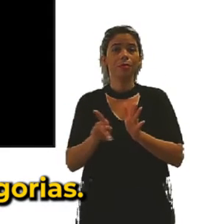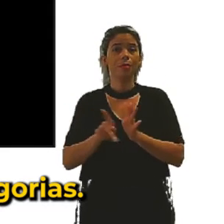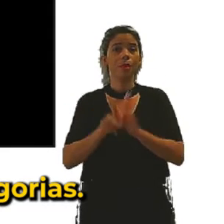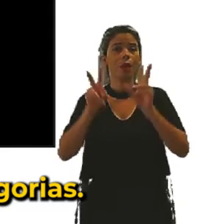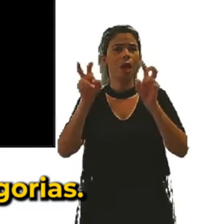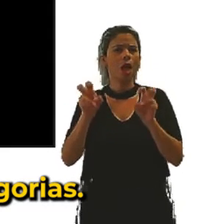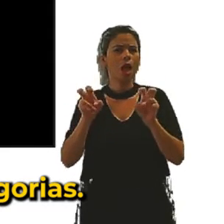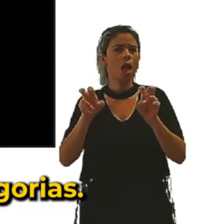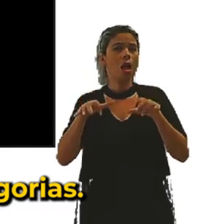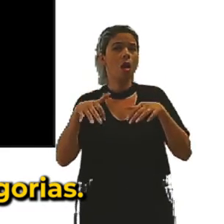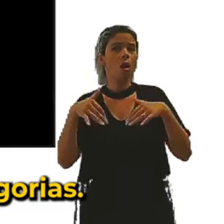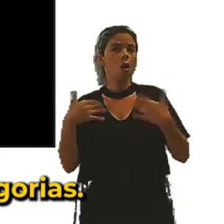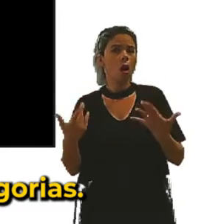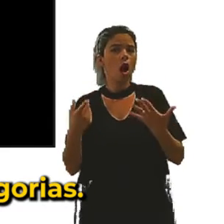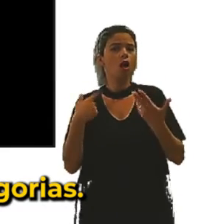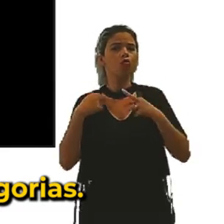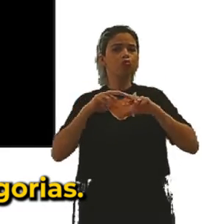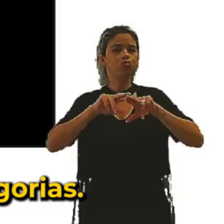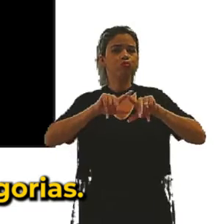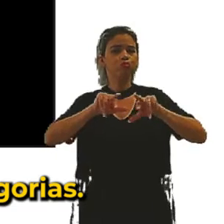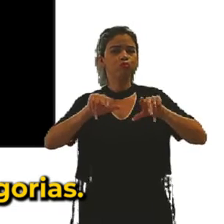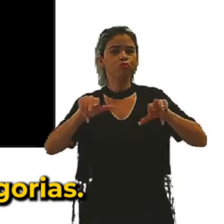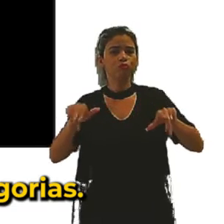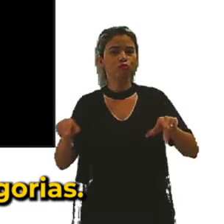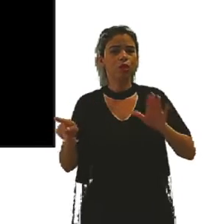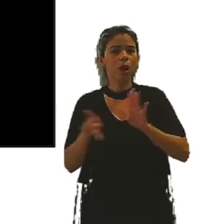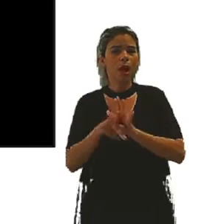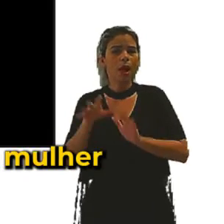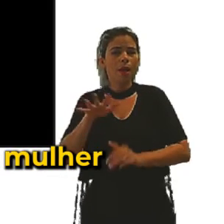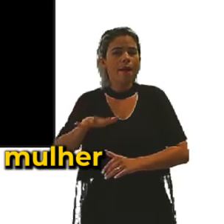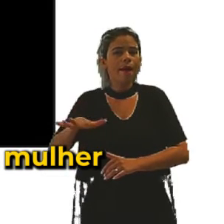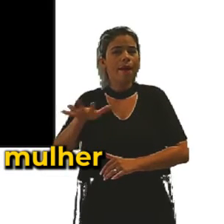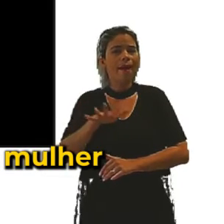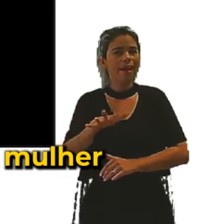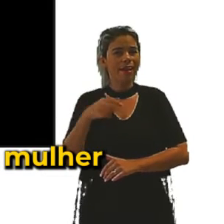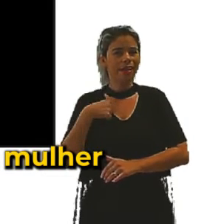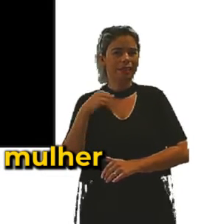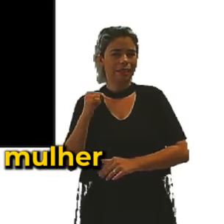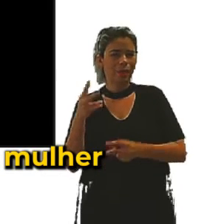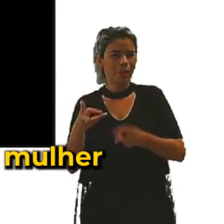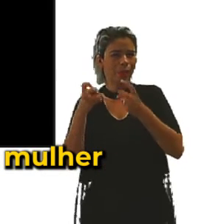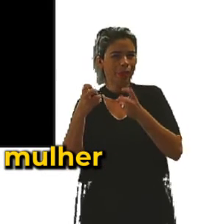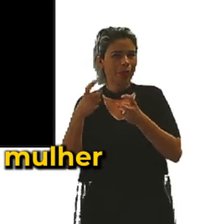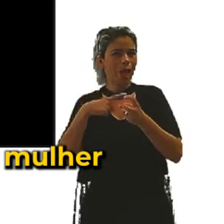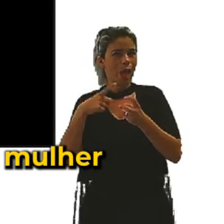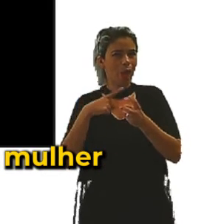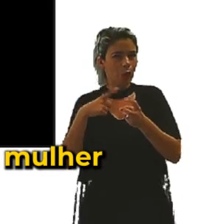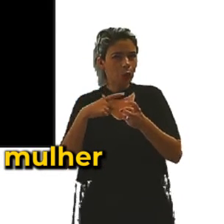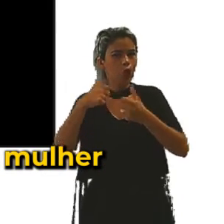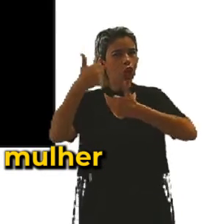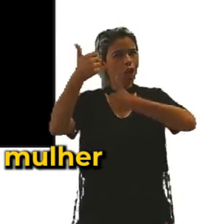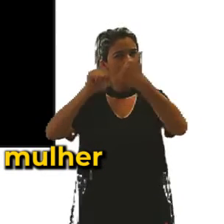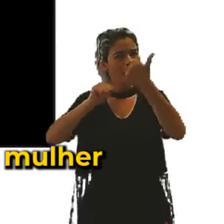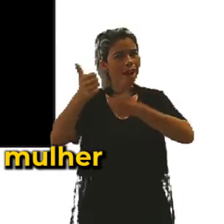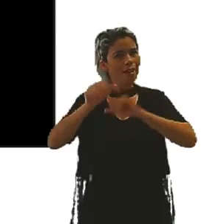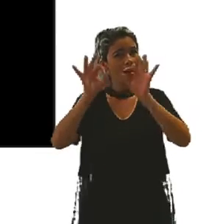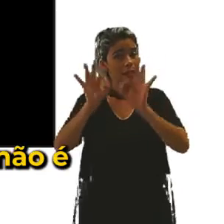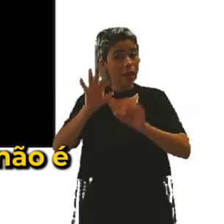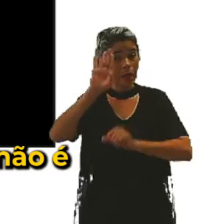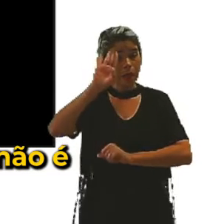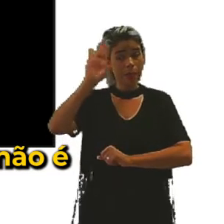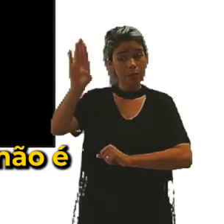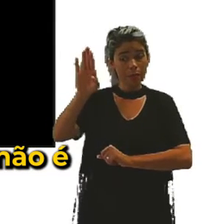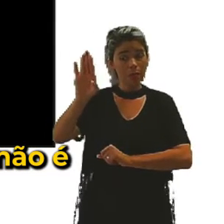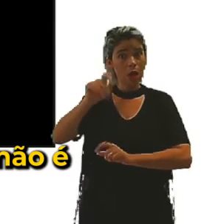nas espacialidades, eu gosto nessas categorias, quando a gente analisa a violência contra a mulher, especificamente o feminicídio,